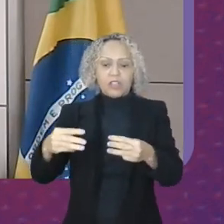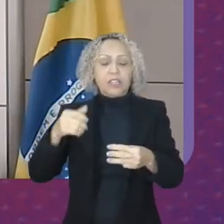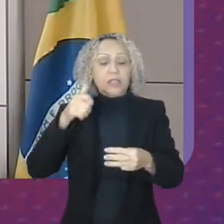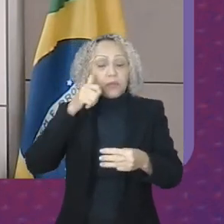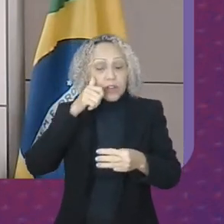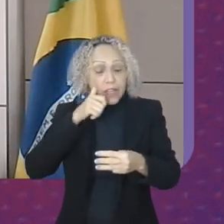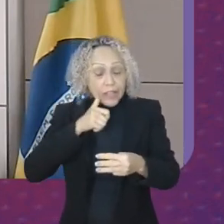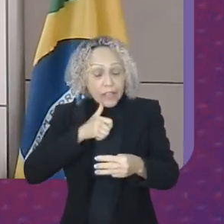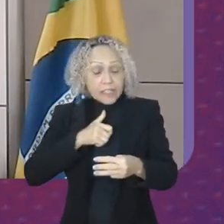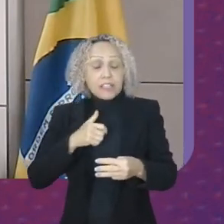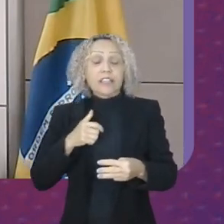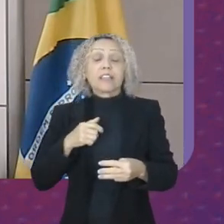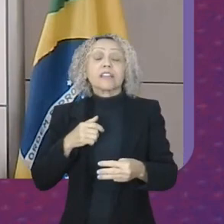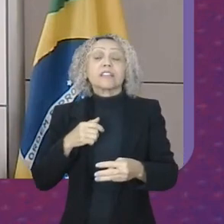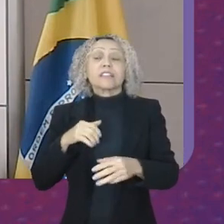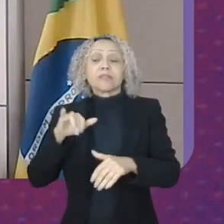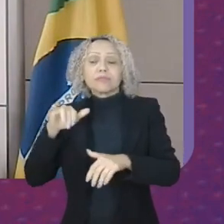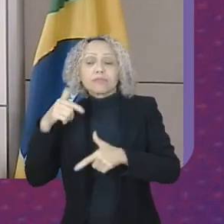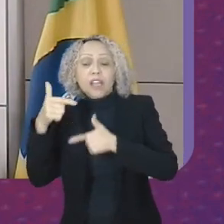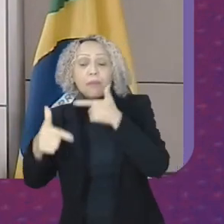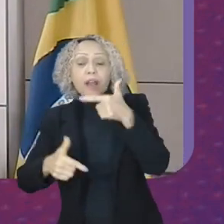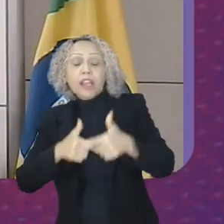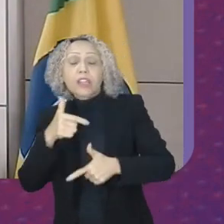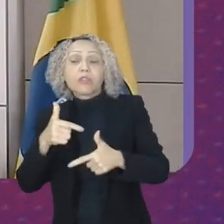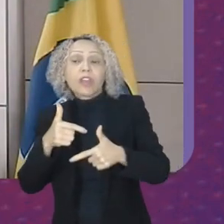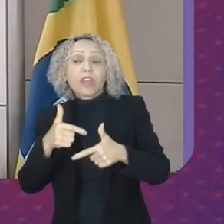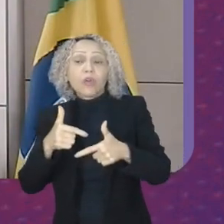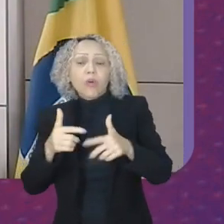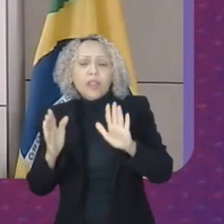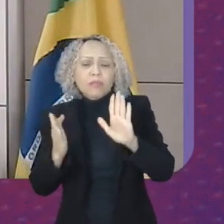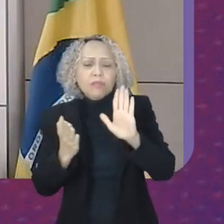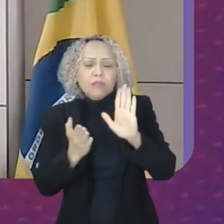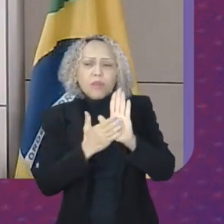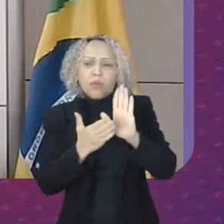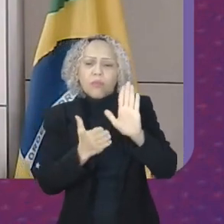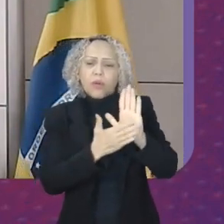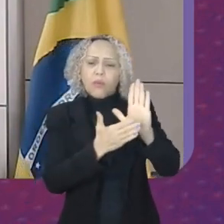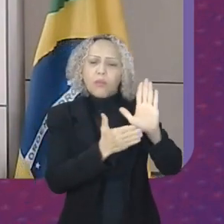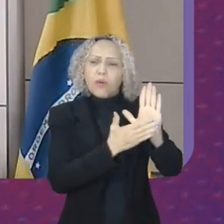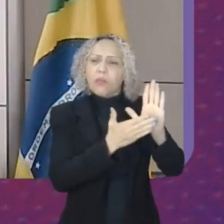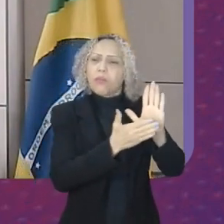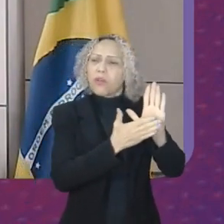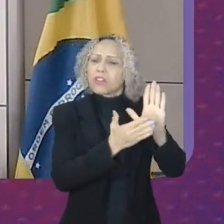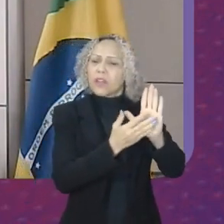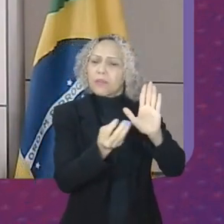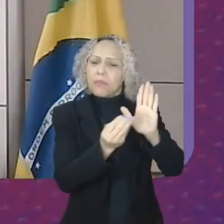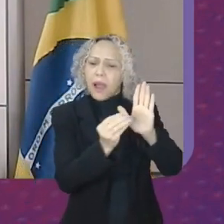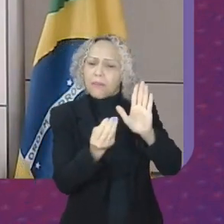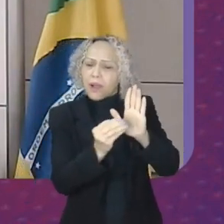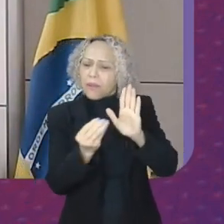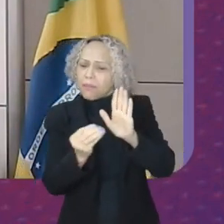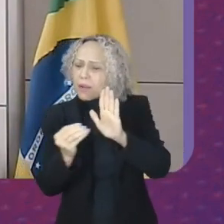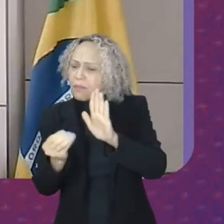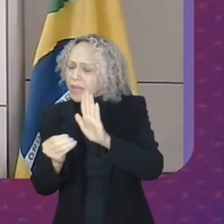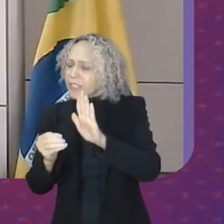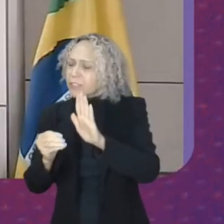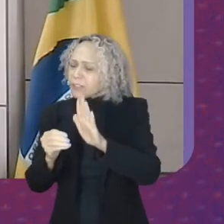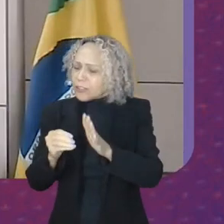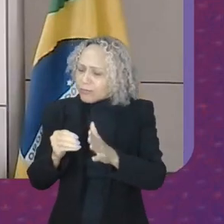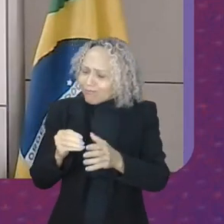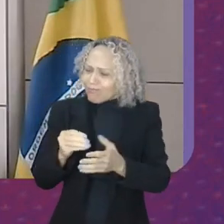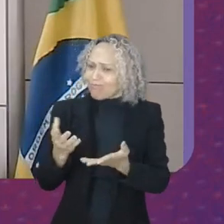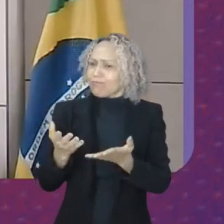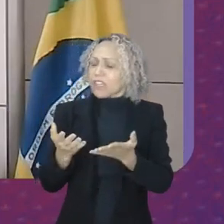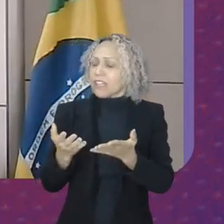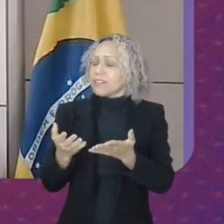propostas para o PPA. É com este olhar que nós vamos mobilizar os parlamentares para colocarem dinheiro para a